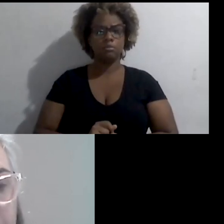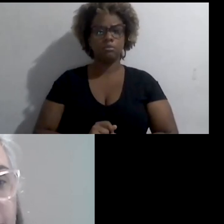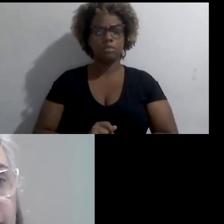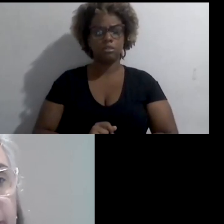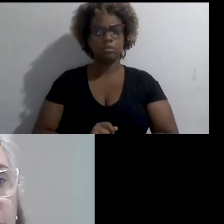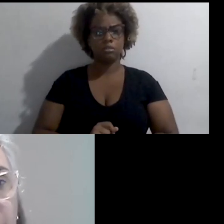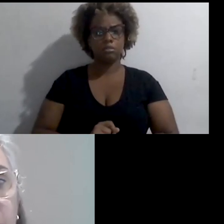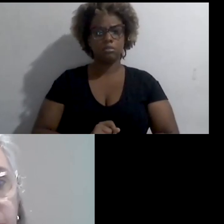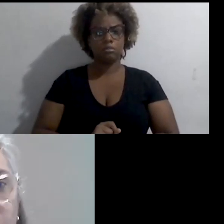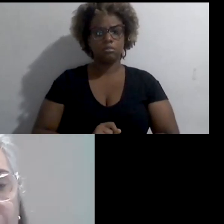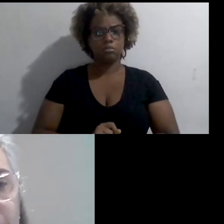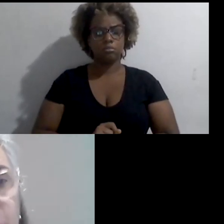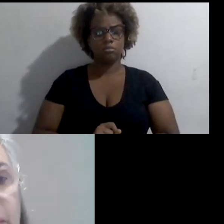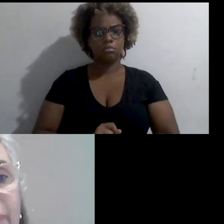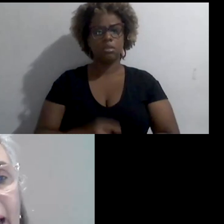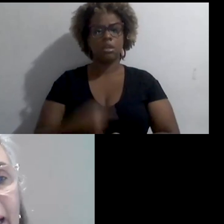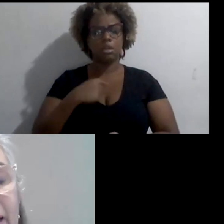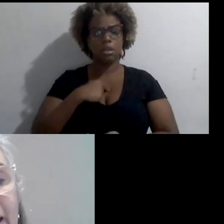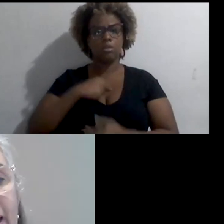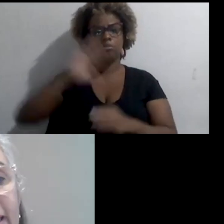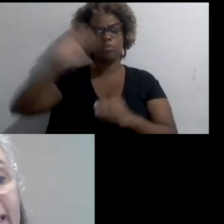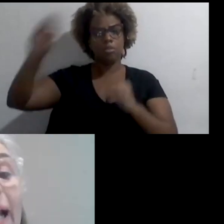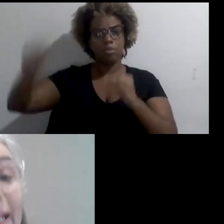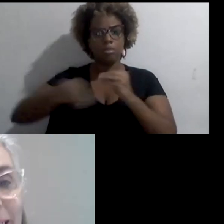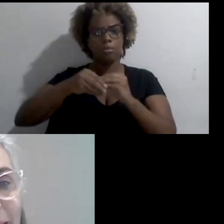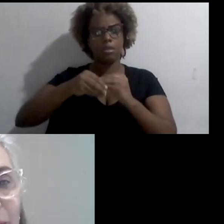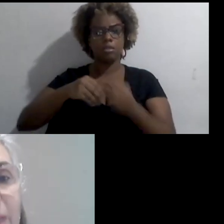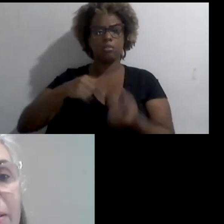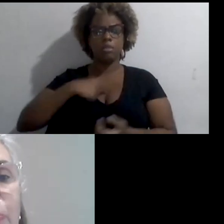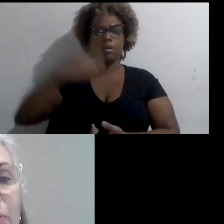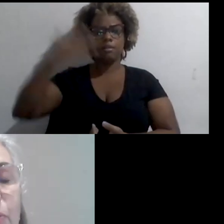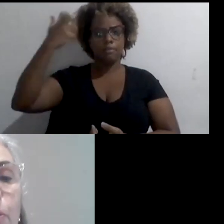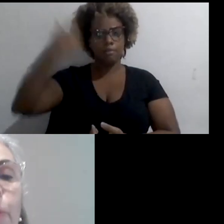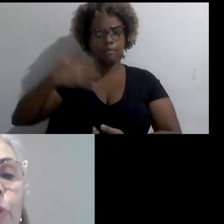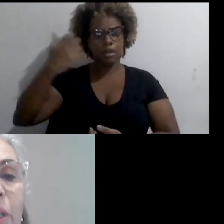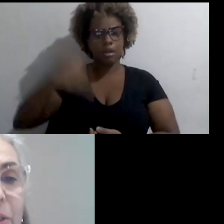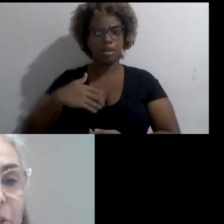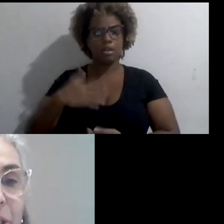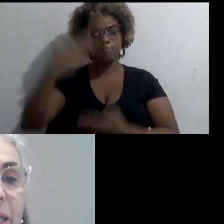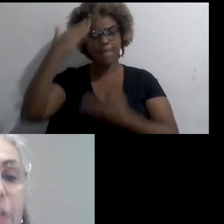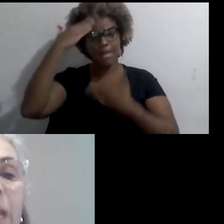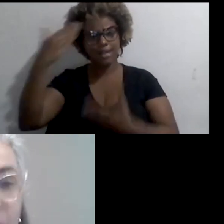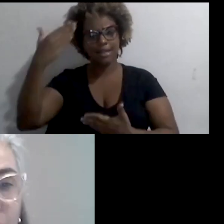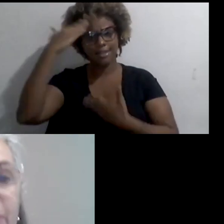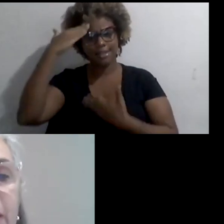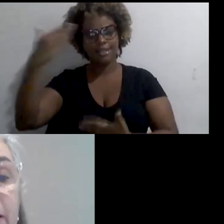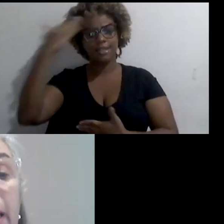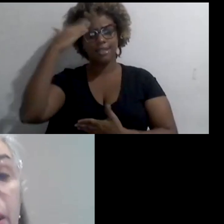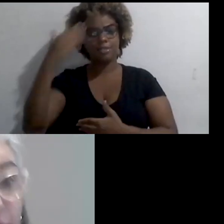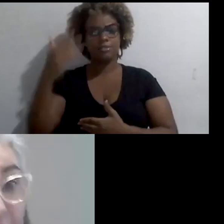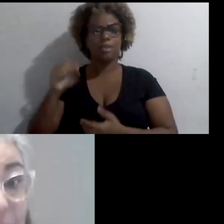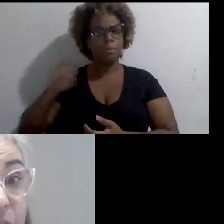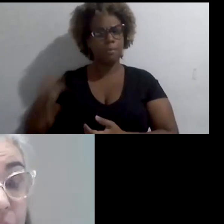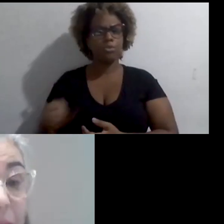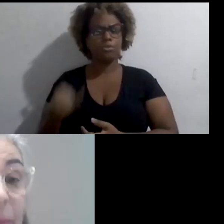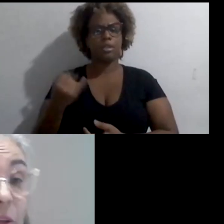também. Então, eu complemento minha fala e agradecendo esse espaço e essa oportunidade de estar aqui com vocês. Eu